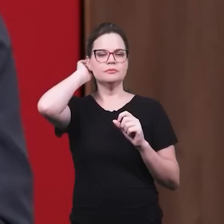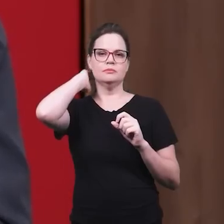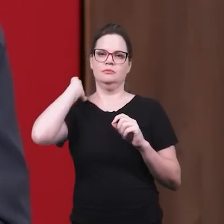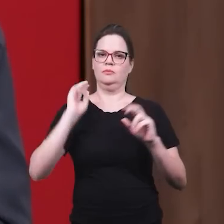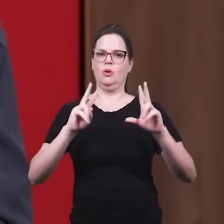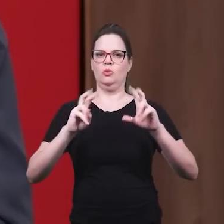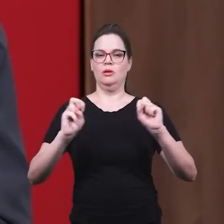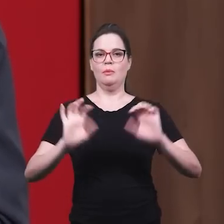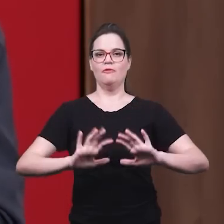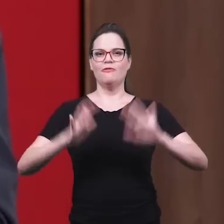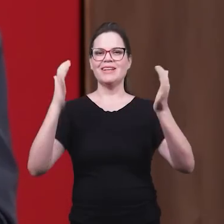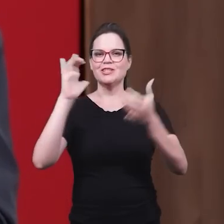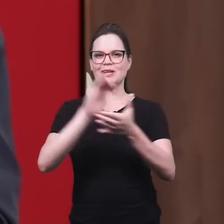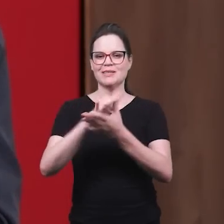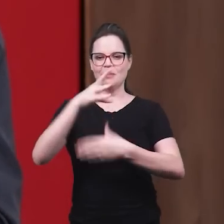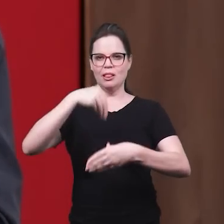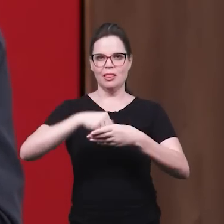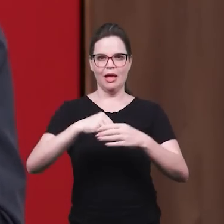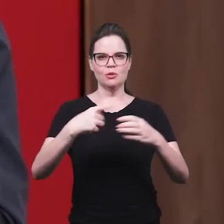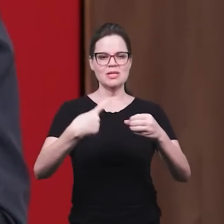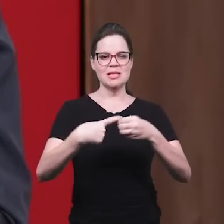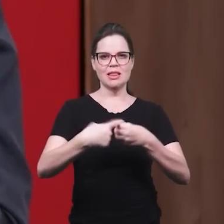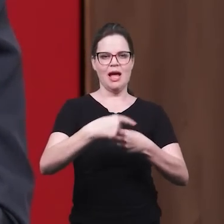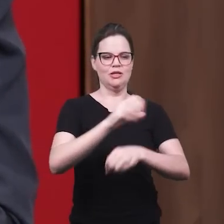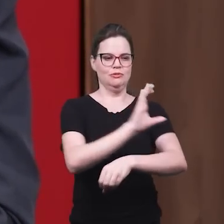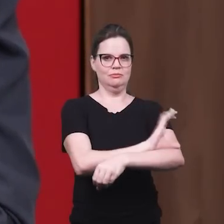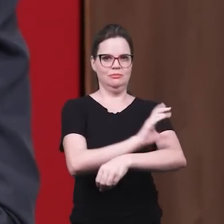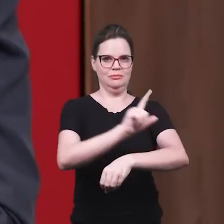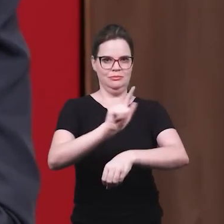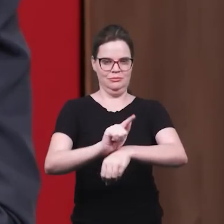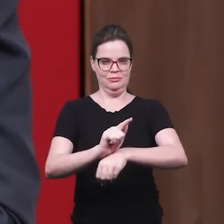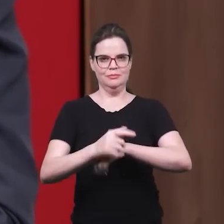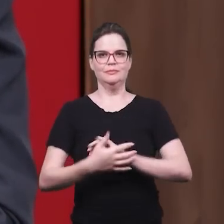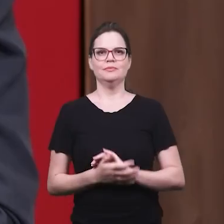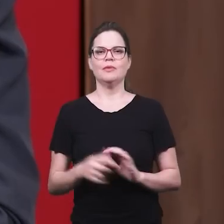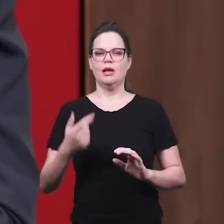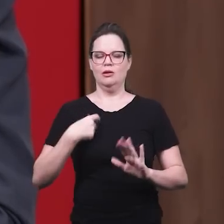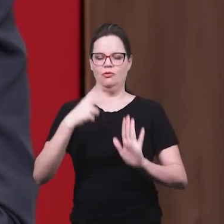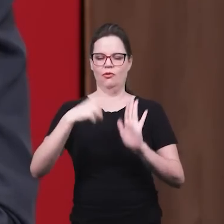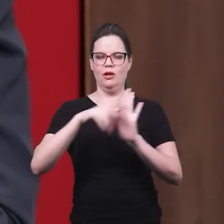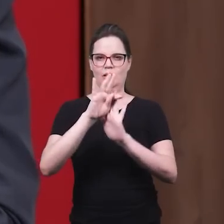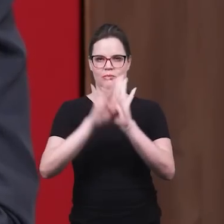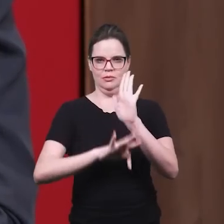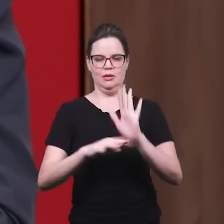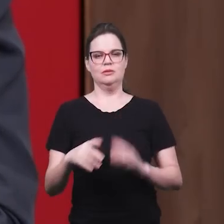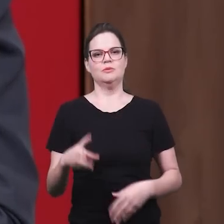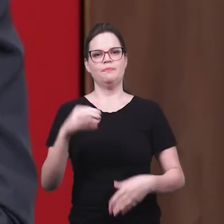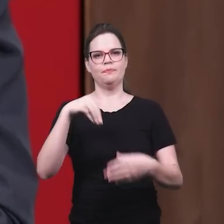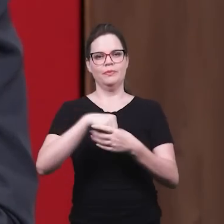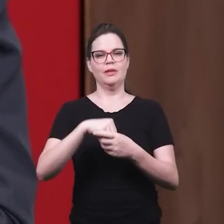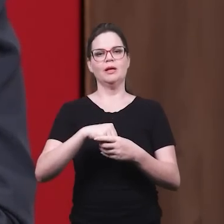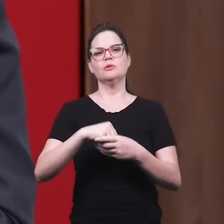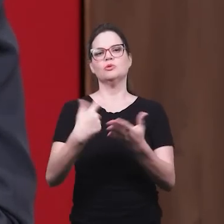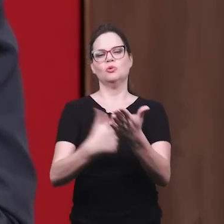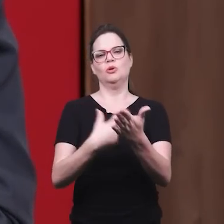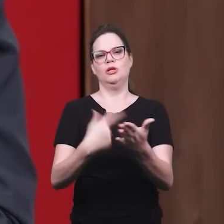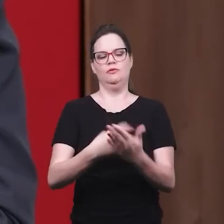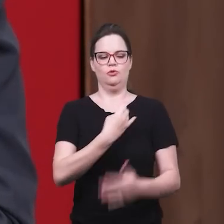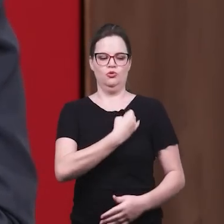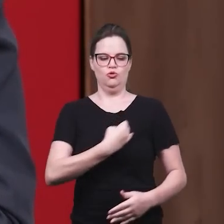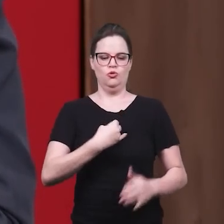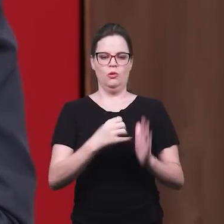apenas ler um texto, para que a gente possa fazer uma introdução a respeito desse assunto, está no Evangelho segundo João, no capítulo